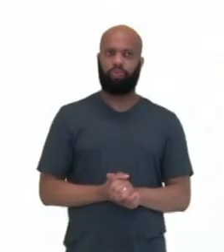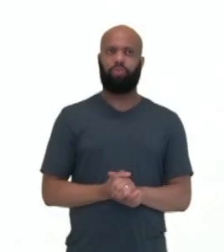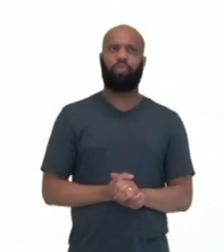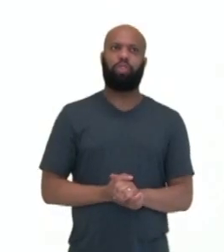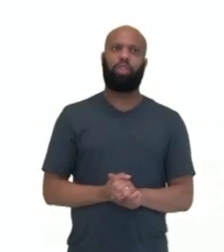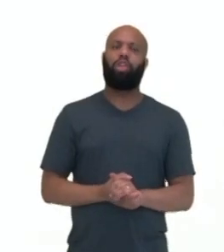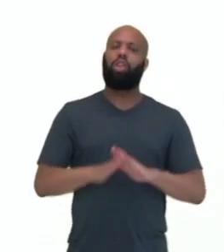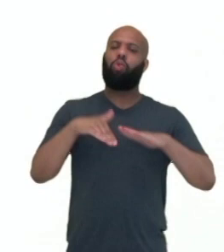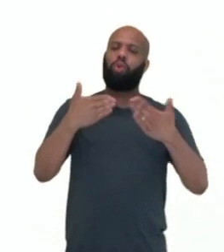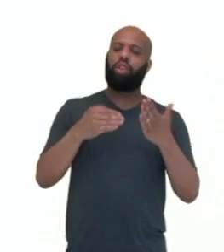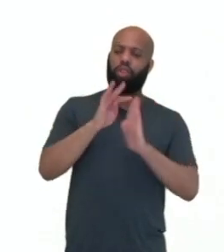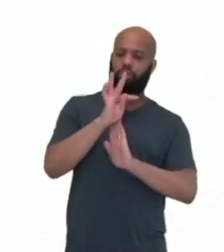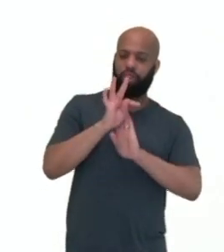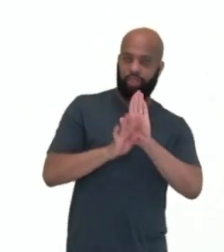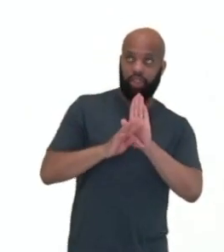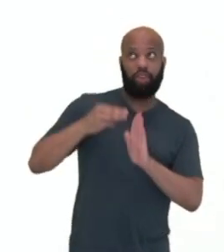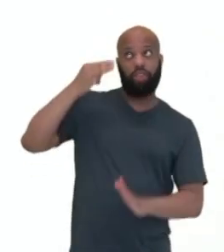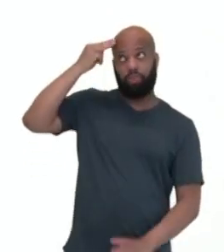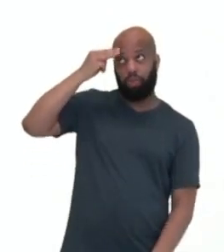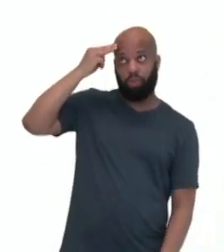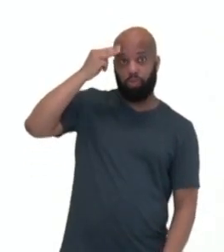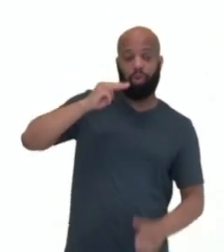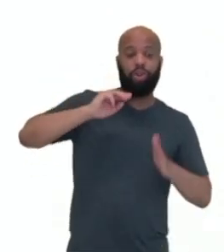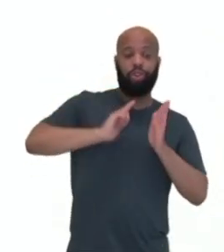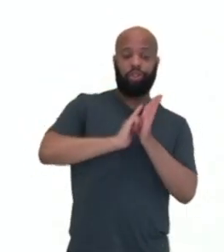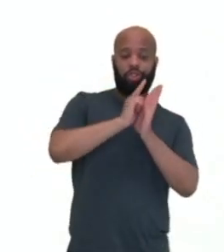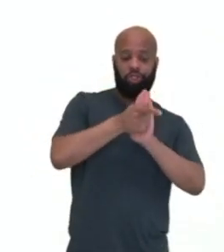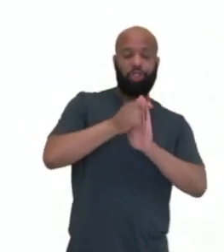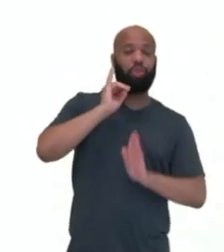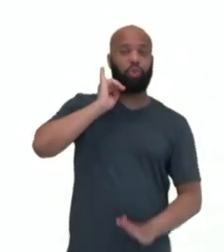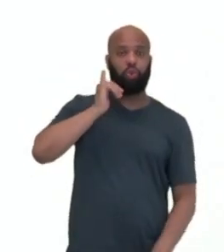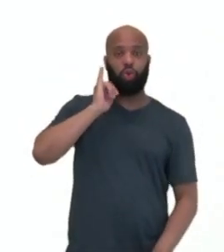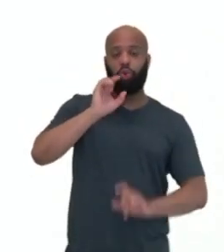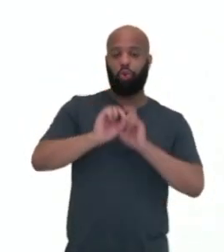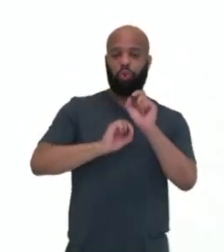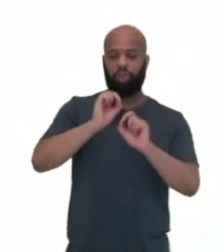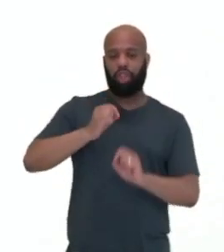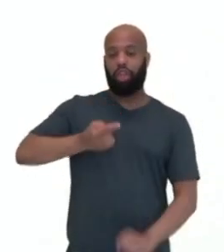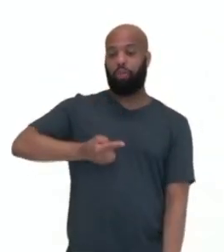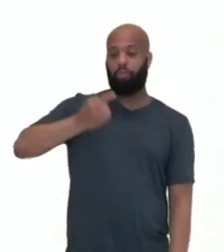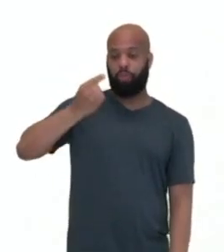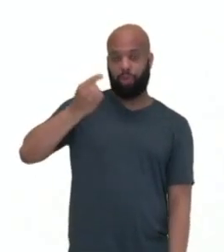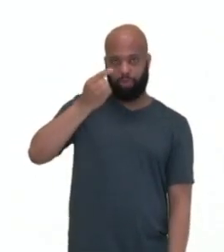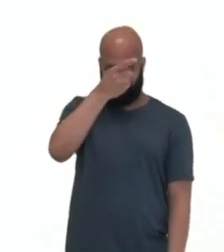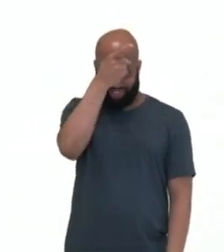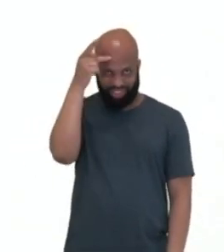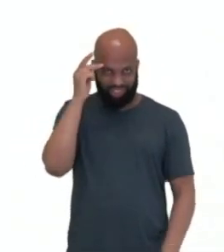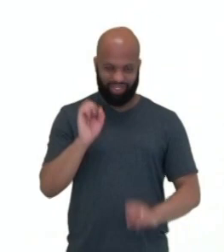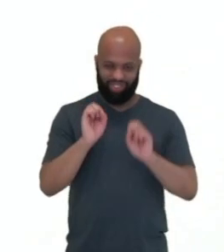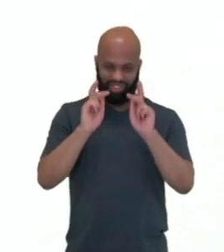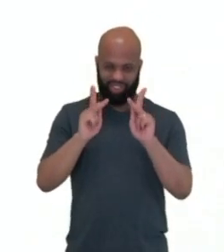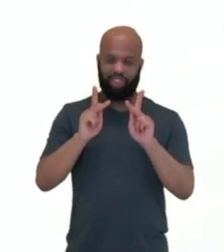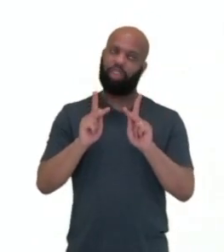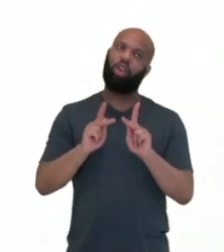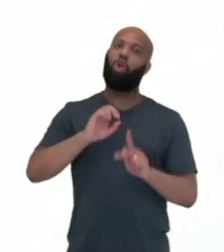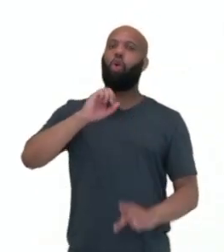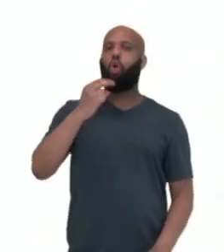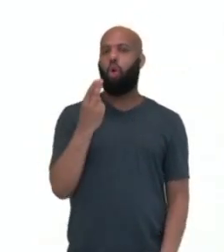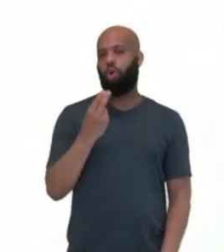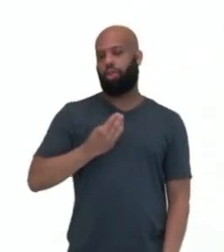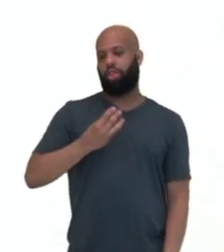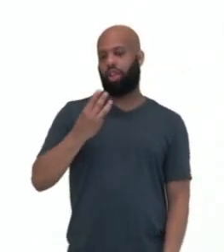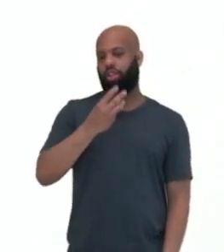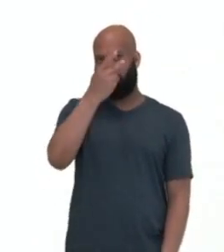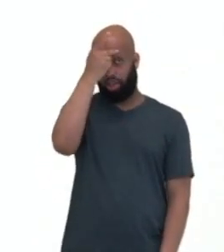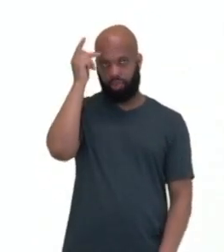O texto memorialístico é um gênero narrado em primeira pessoa ou terceira pessoa, porque